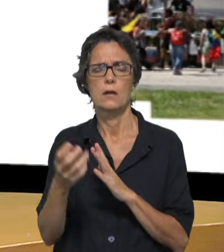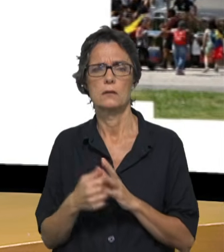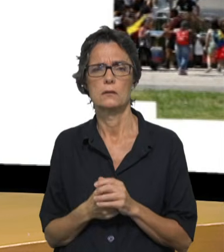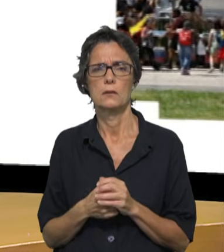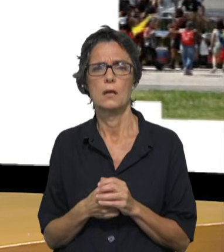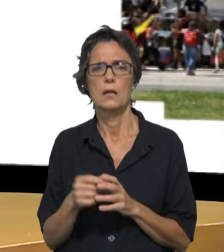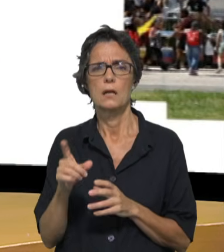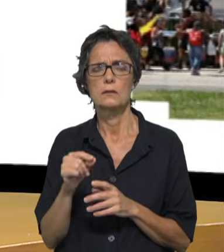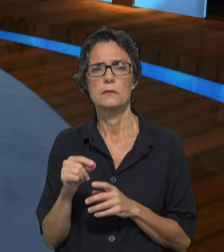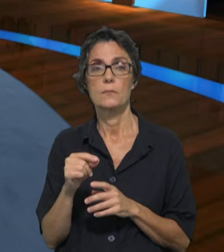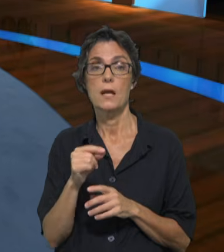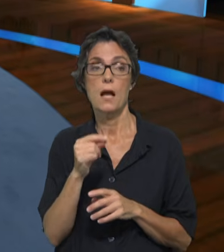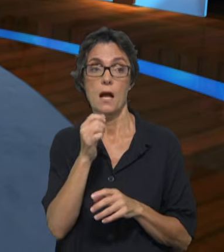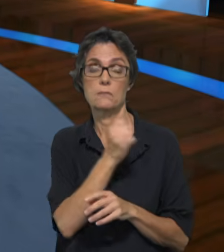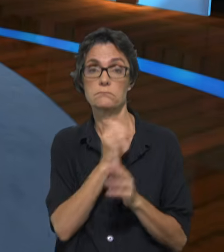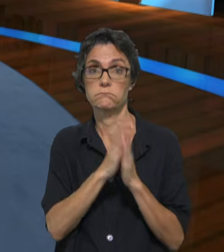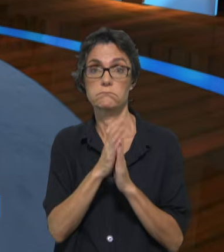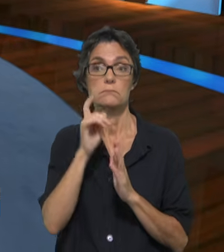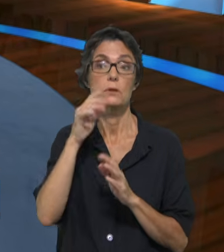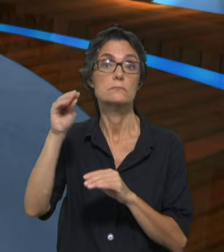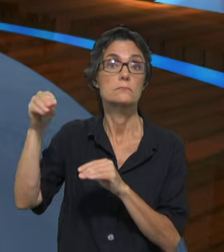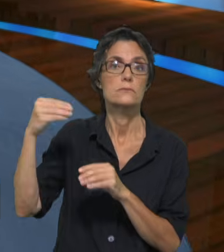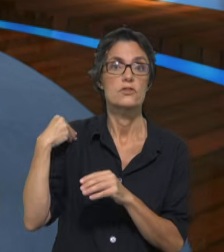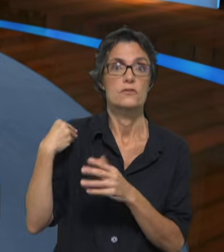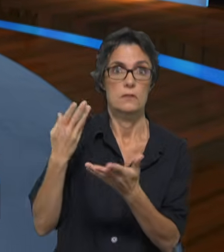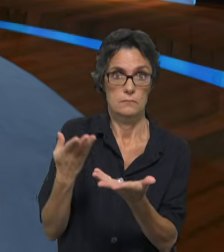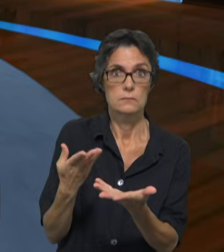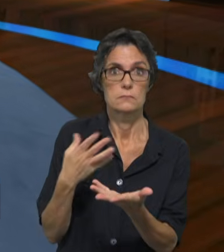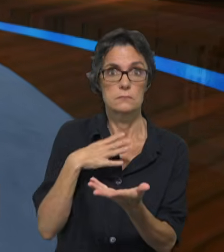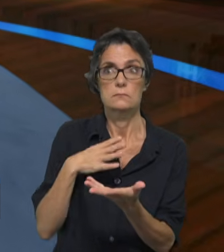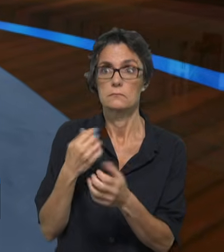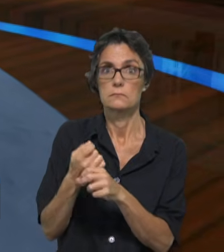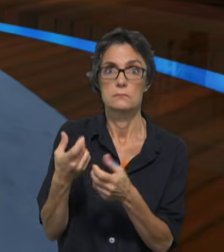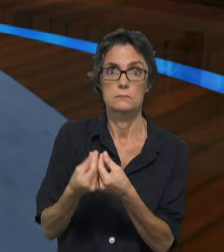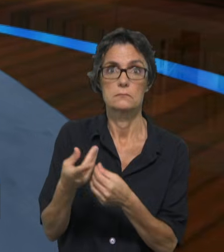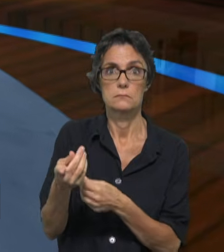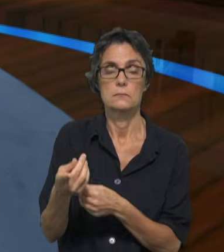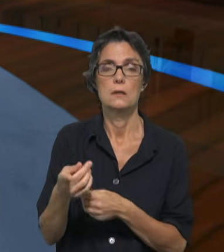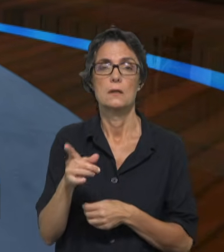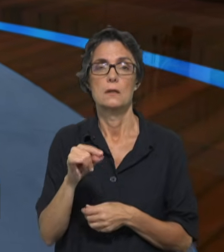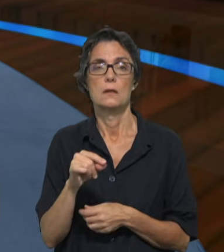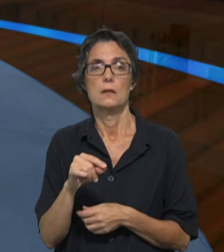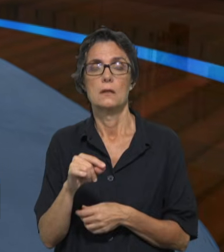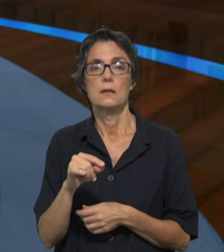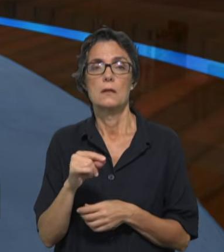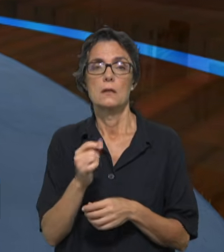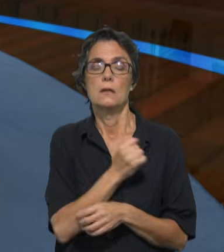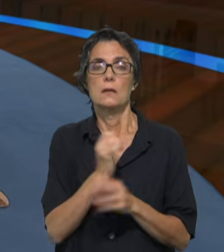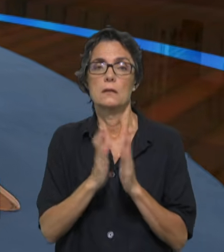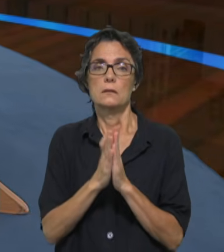dioceses que já nos procuram, há dioceses que trabalharam, por sinal dioceses, se calhar, de